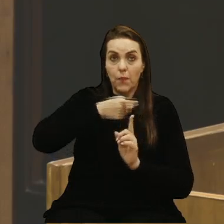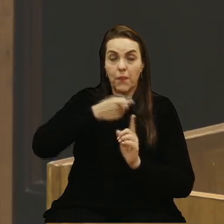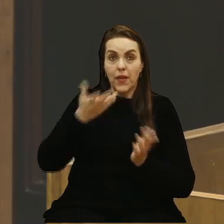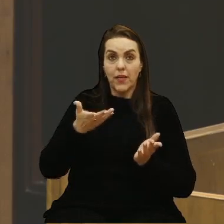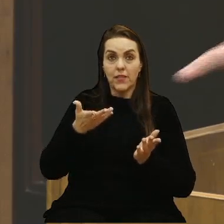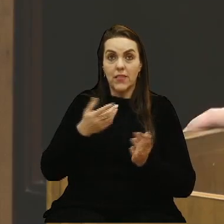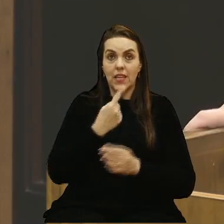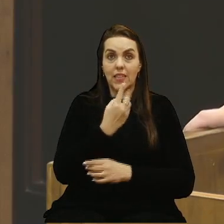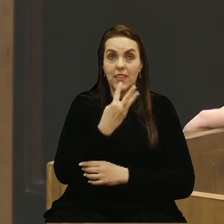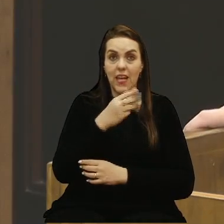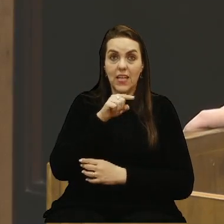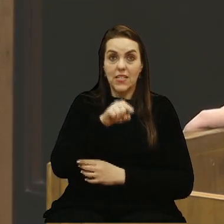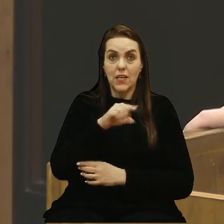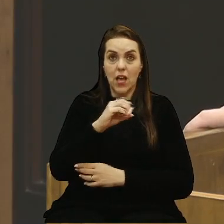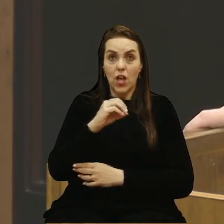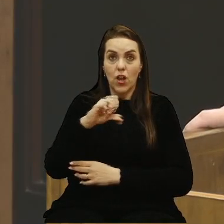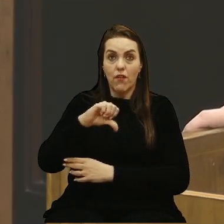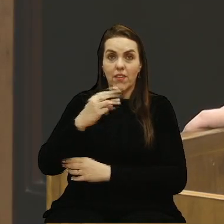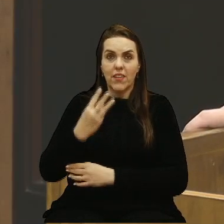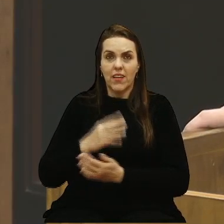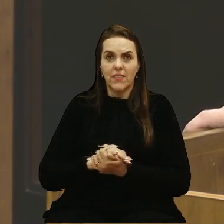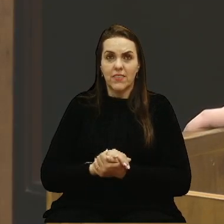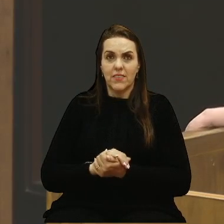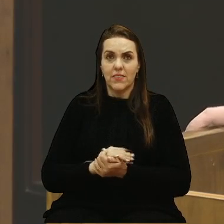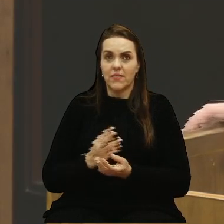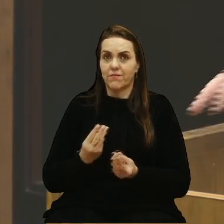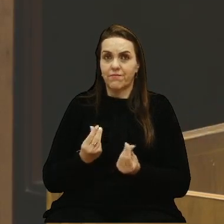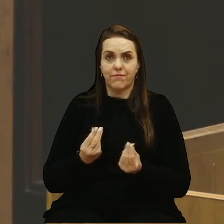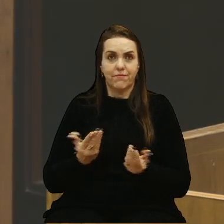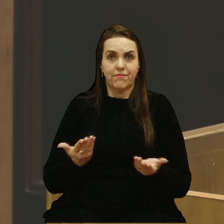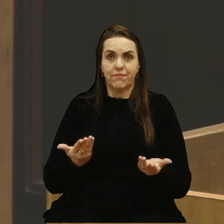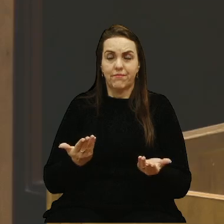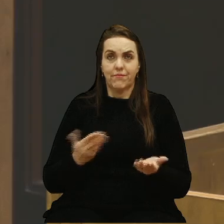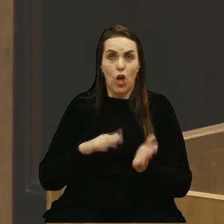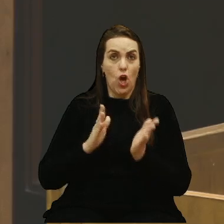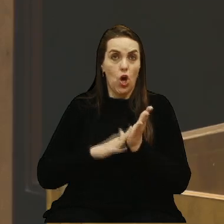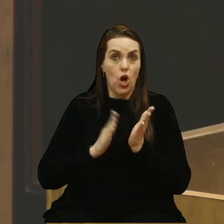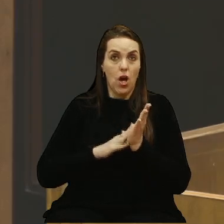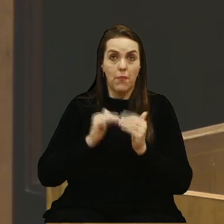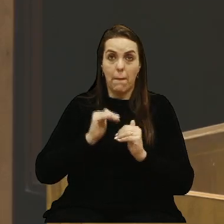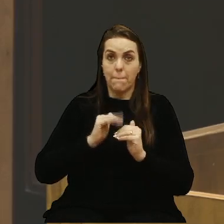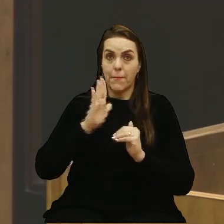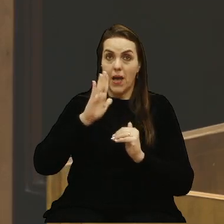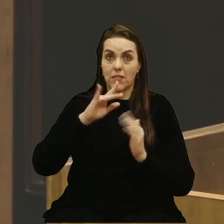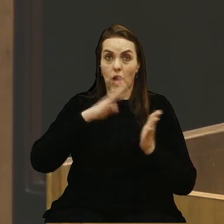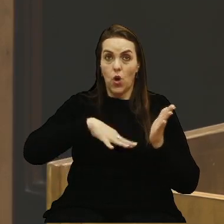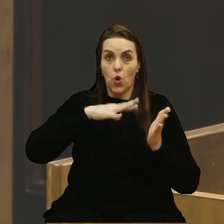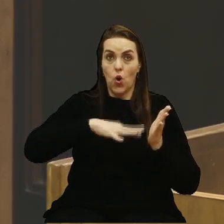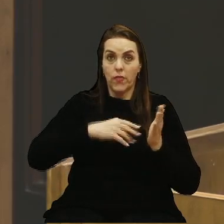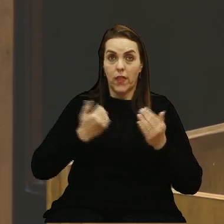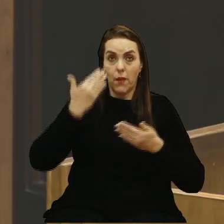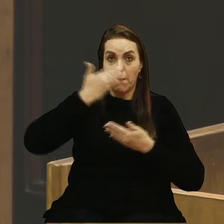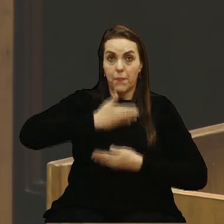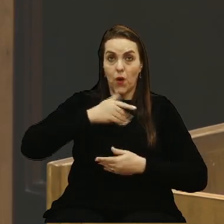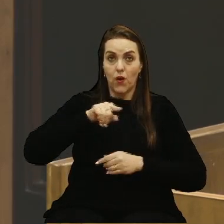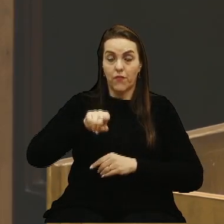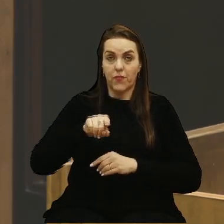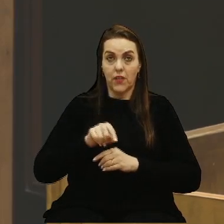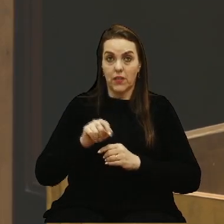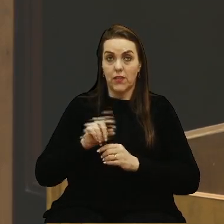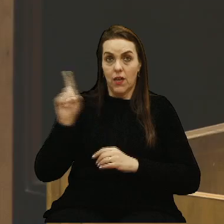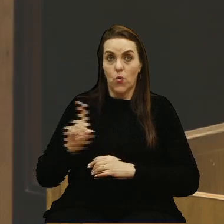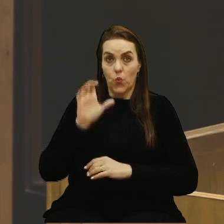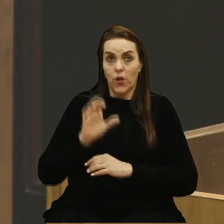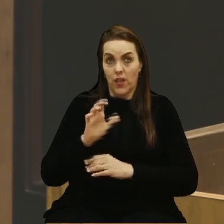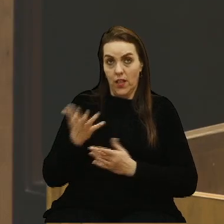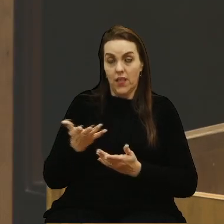ponto está 13.093? Então, a gente está cobrando a mais, as contas são a prova que o consumidor tem para